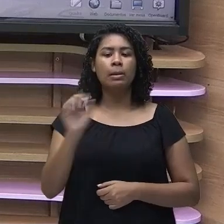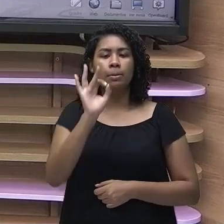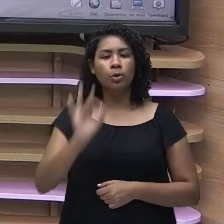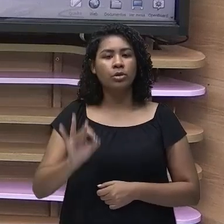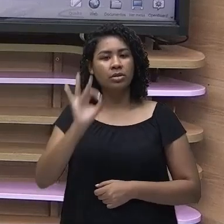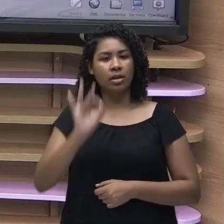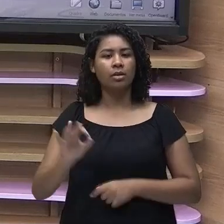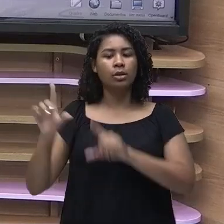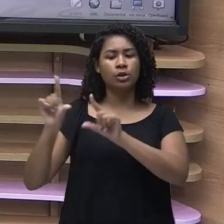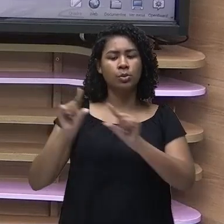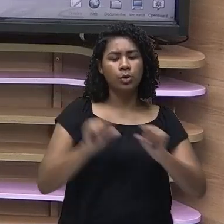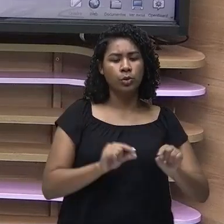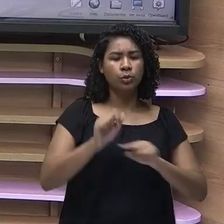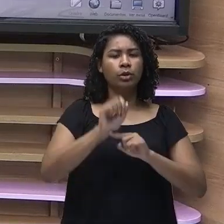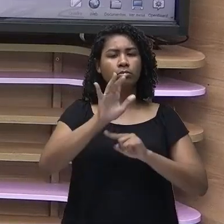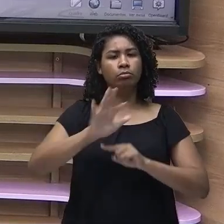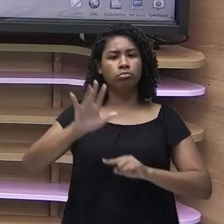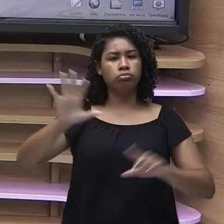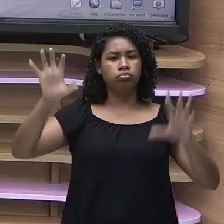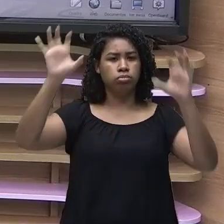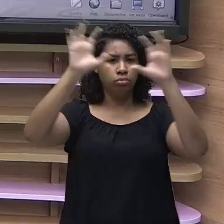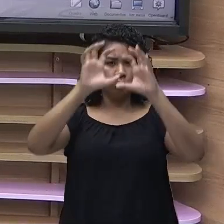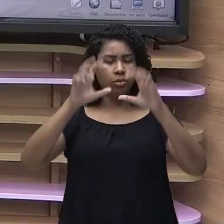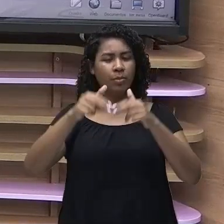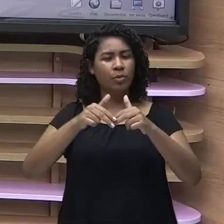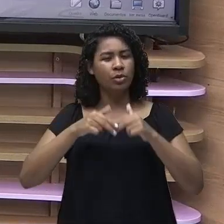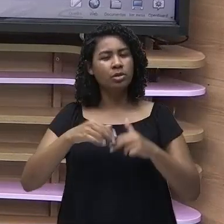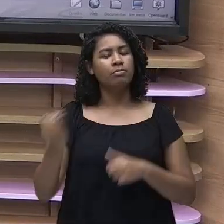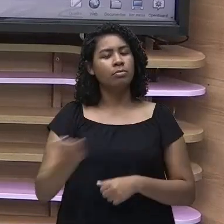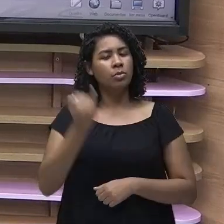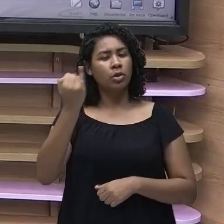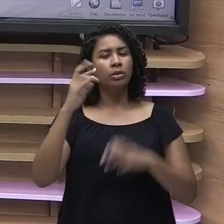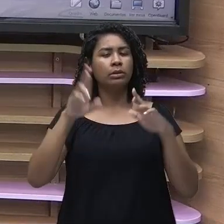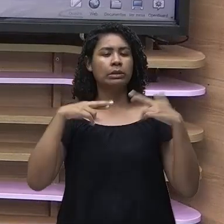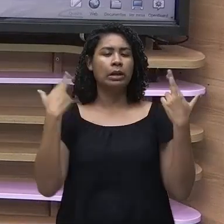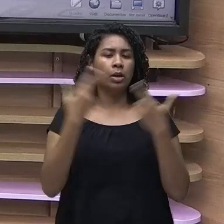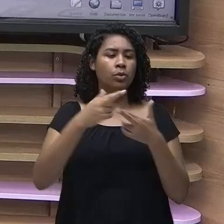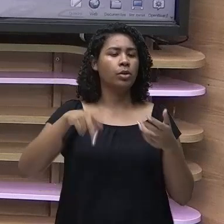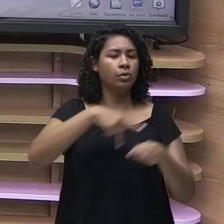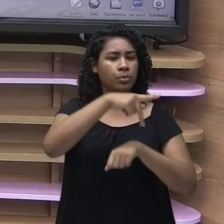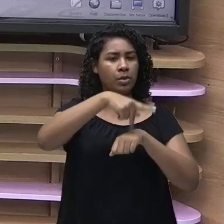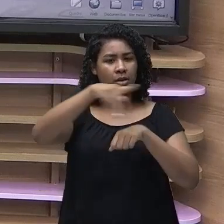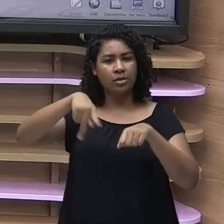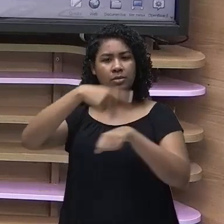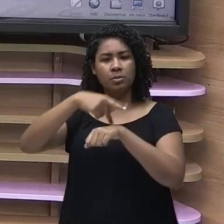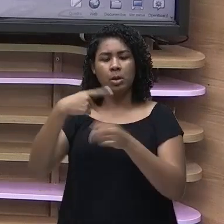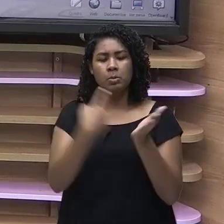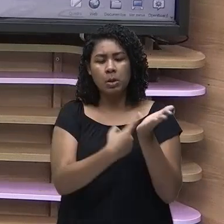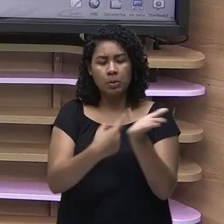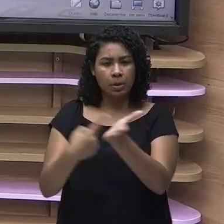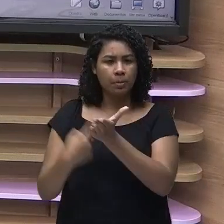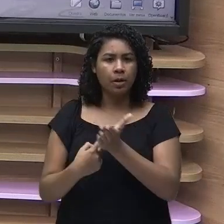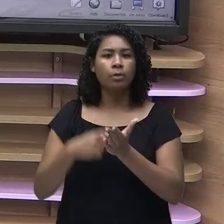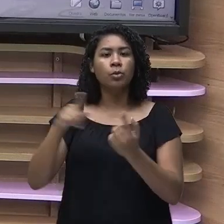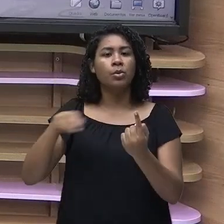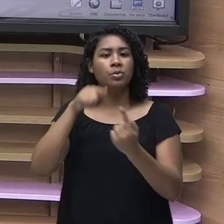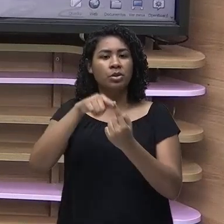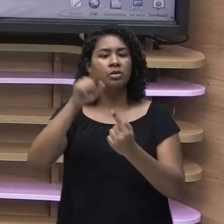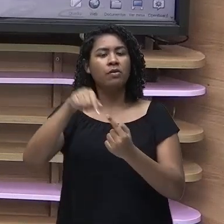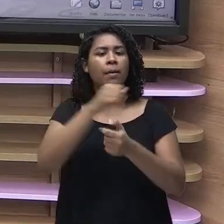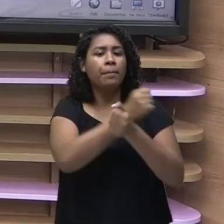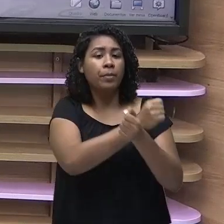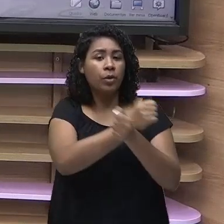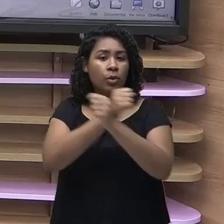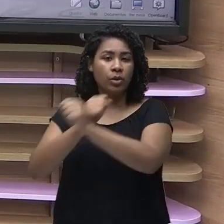importância, né, desse protocolo, a importância das reuniões desses países também, né? Porque está visando o quê? Proteger a camada de